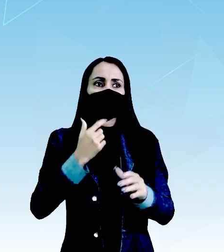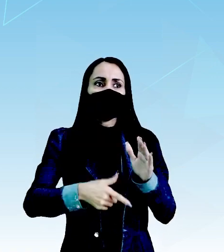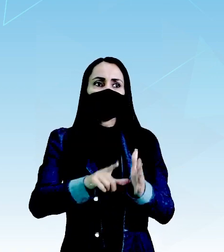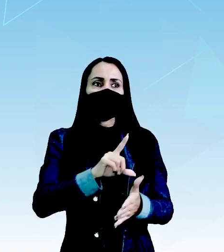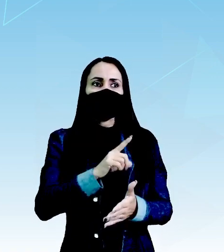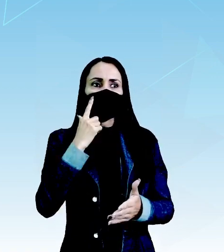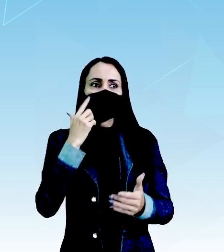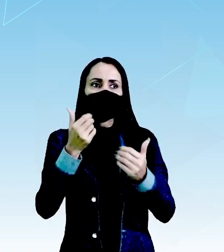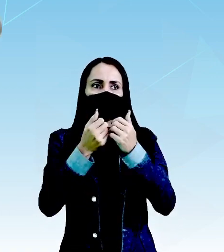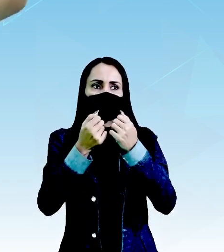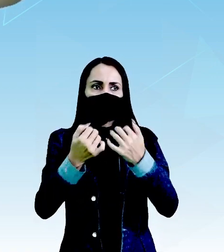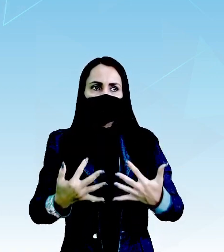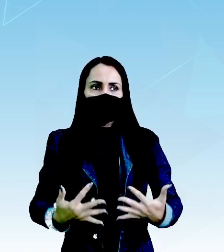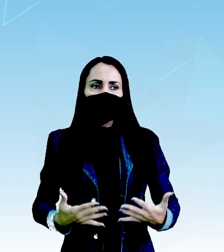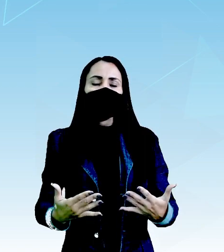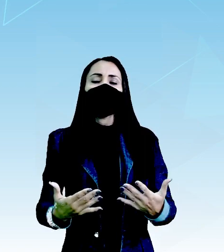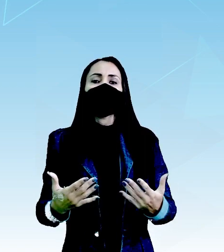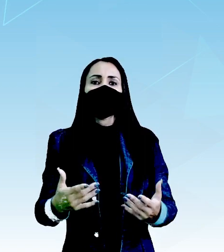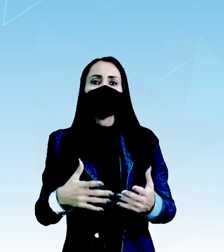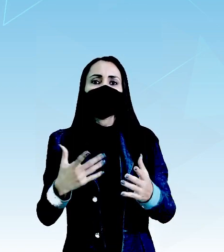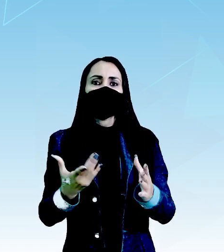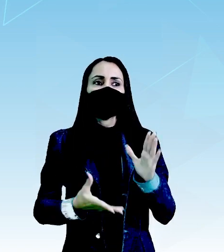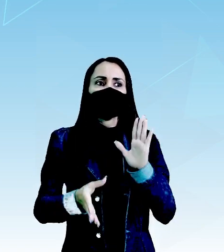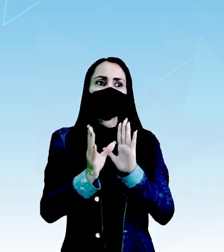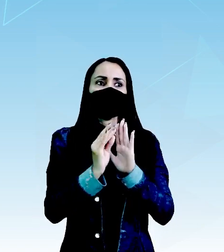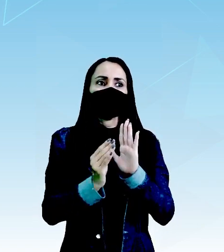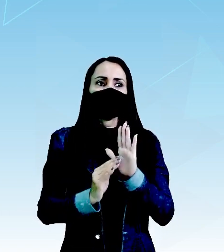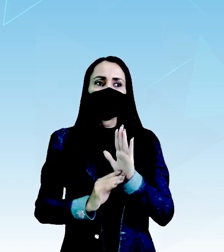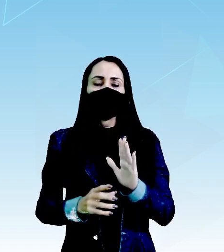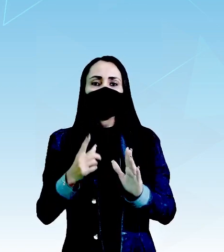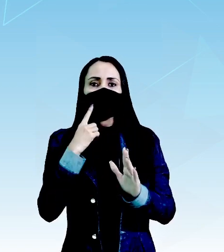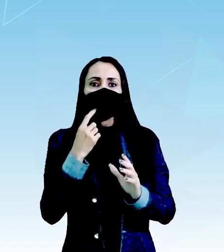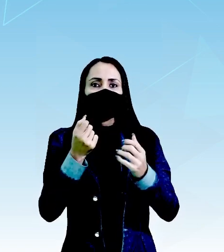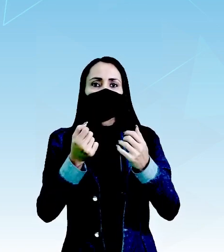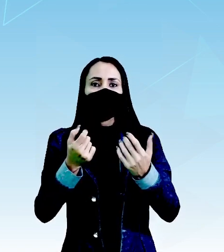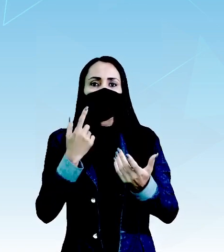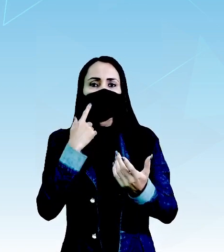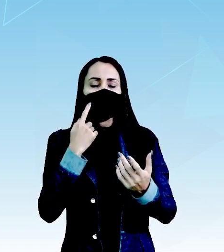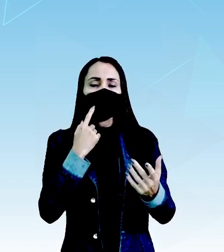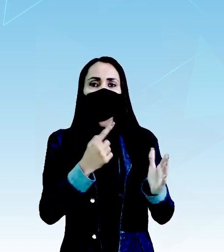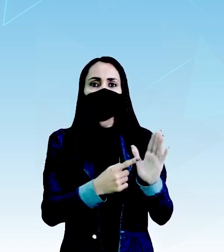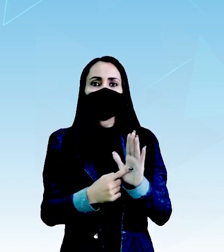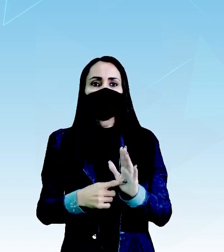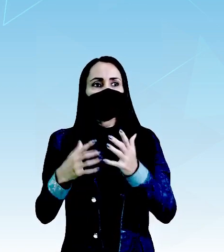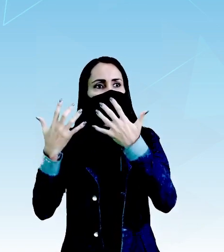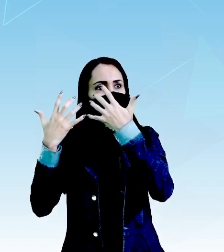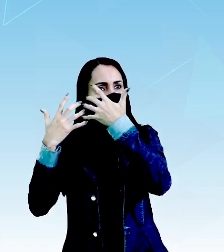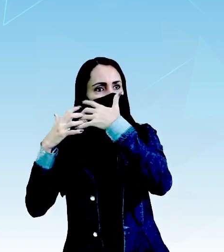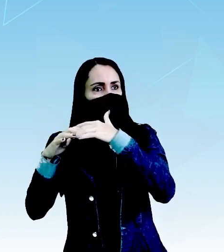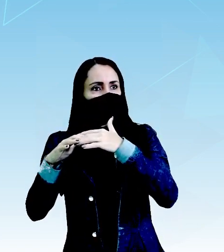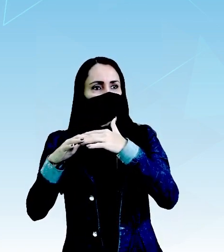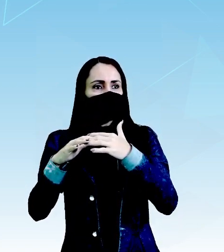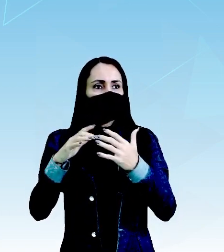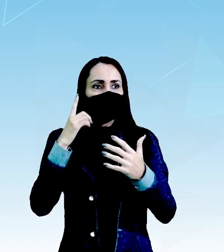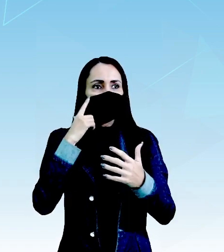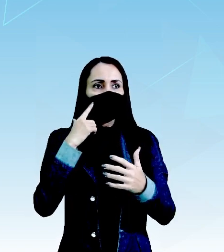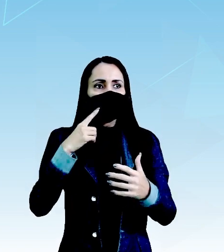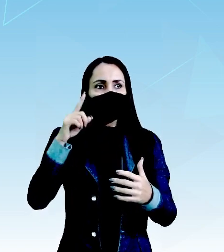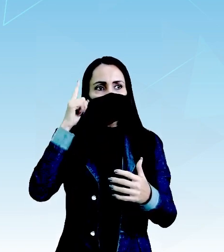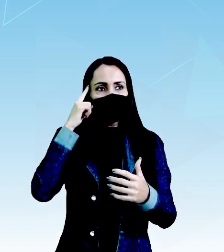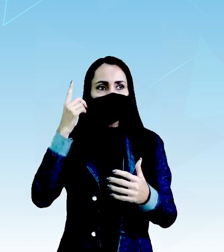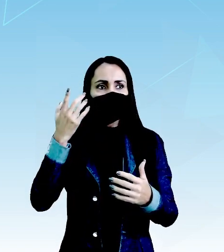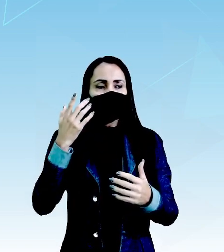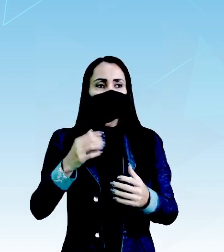de conhecermos um pouco mais este assunto, trago para vocês a nossa reflexão. Vamos lá, acompanhem